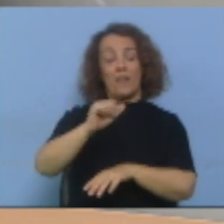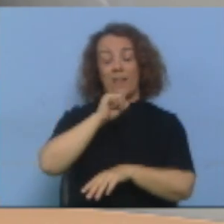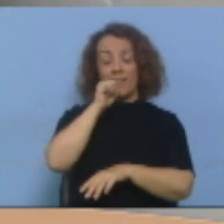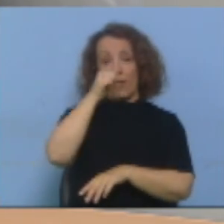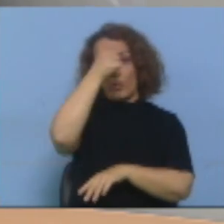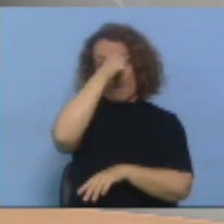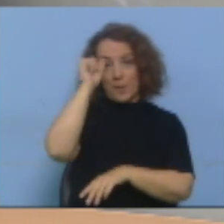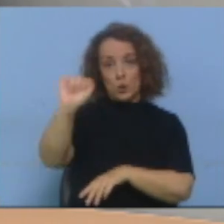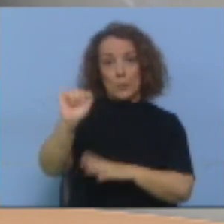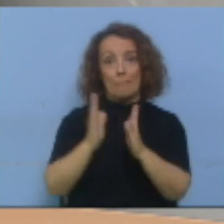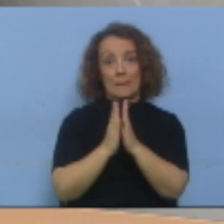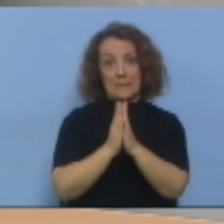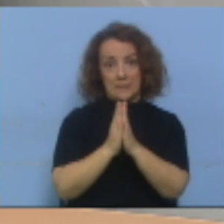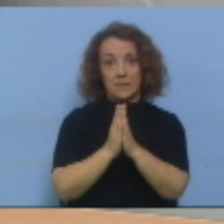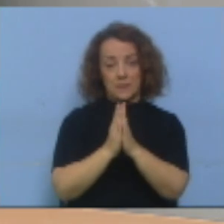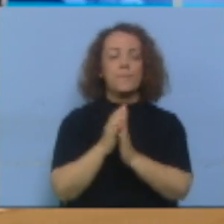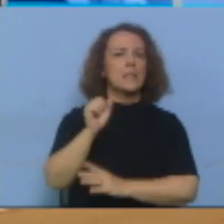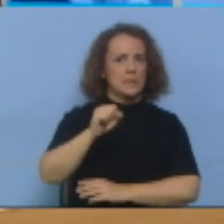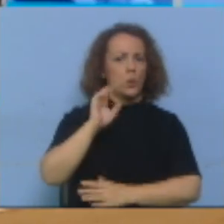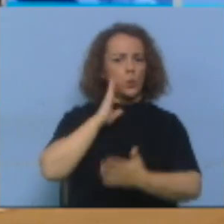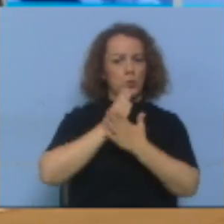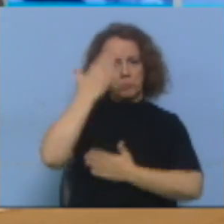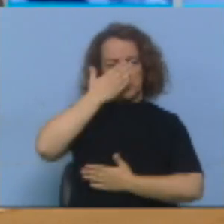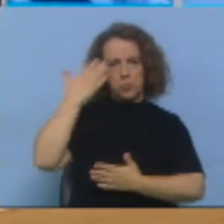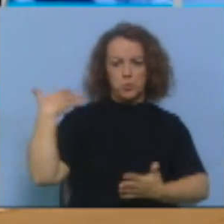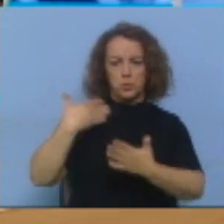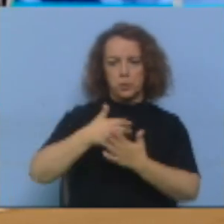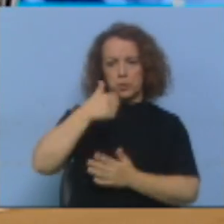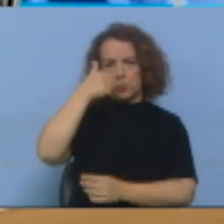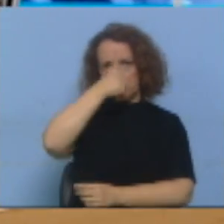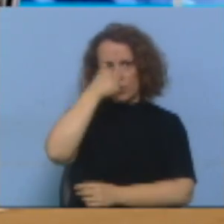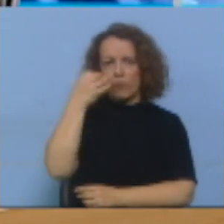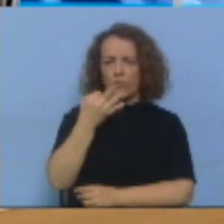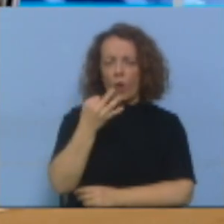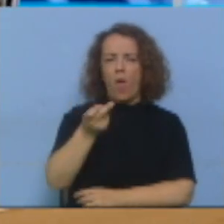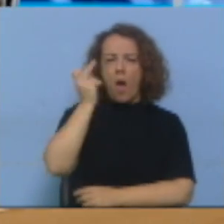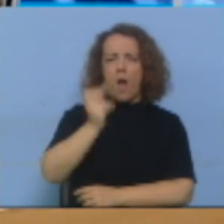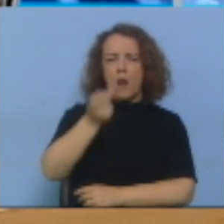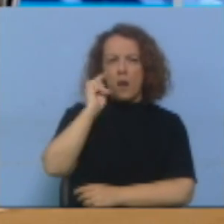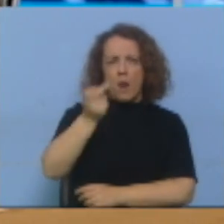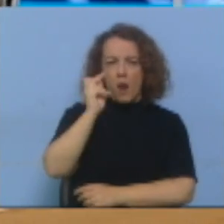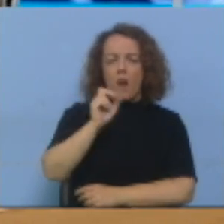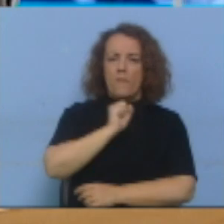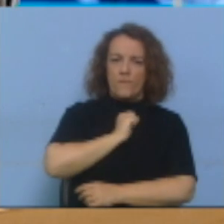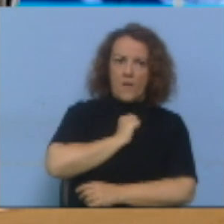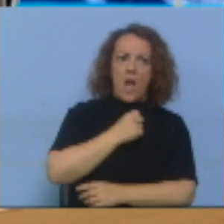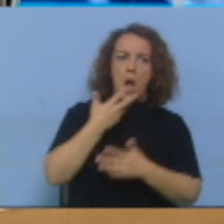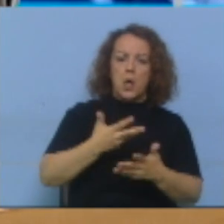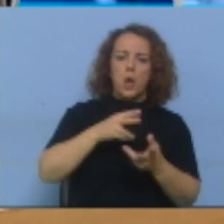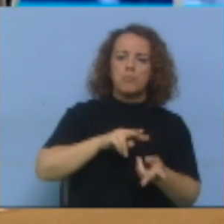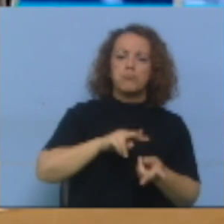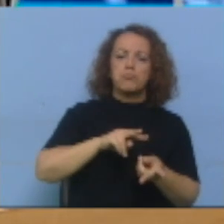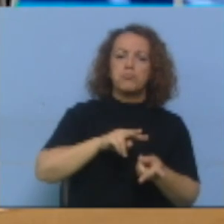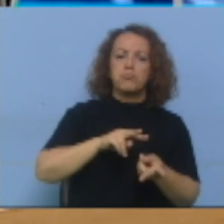Também nestes últimos... Nestes últimos domingos, depois de durante vários anos seguidos ter sido lá da paróquia, agora neste momento